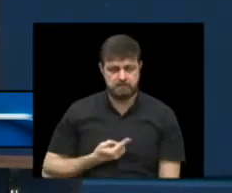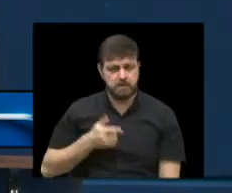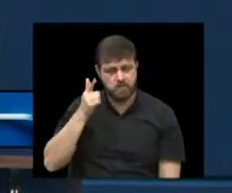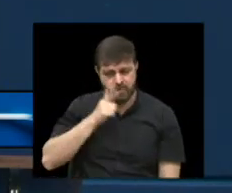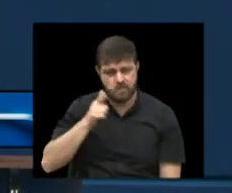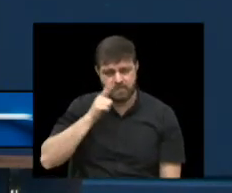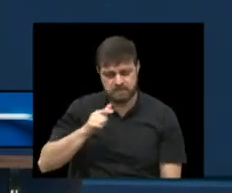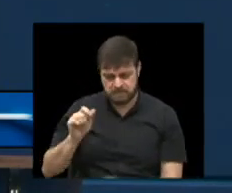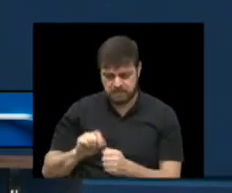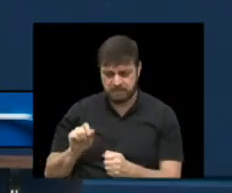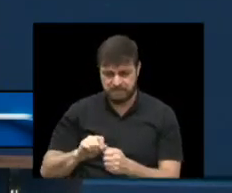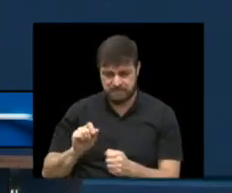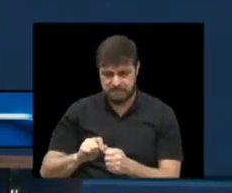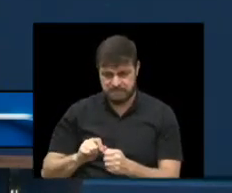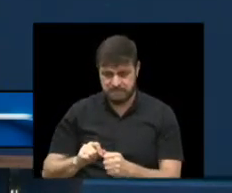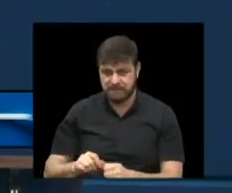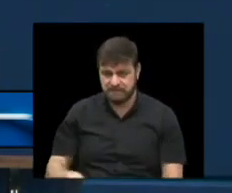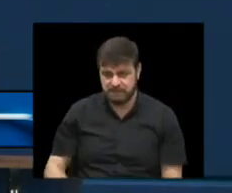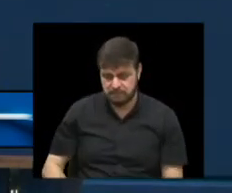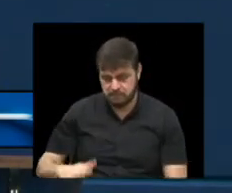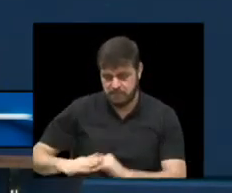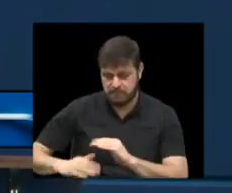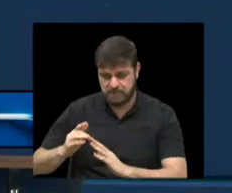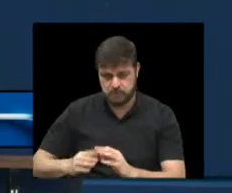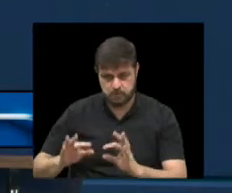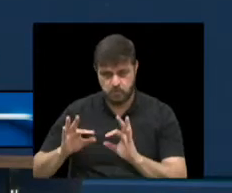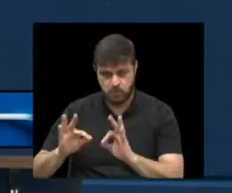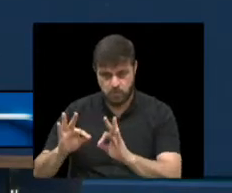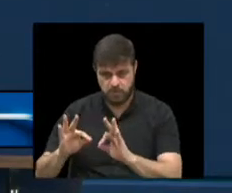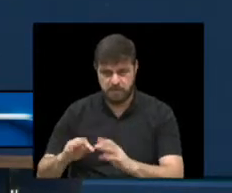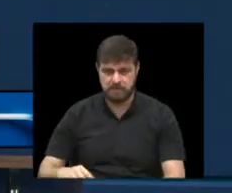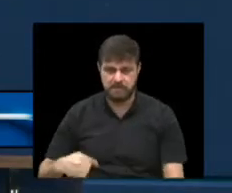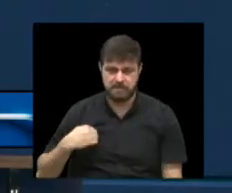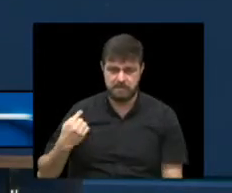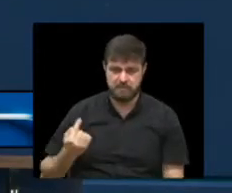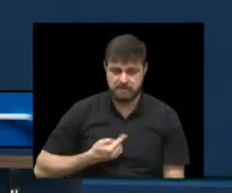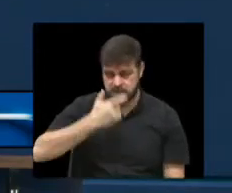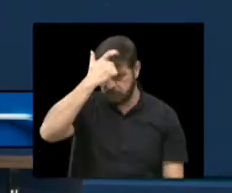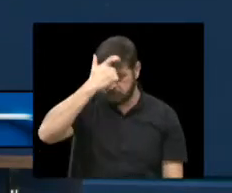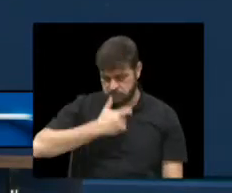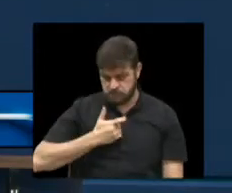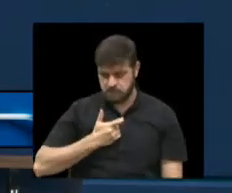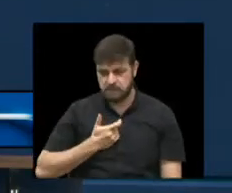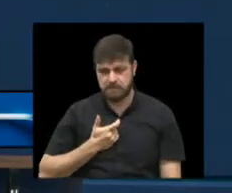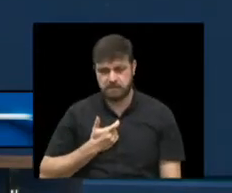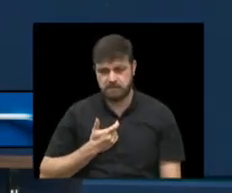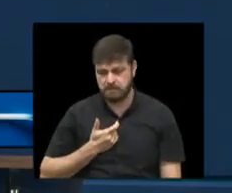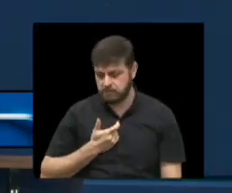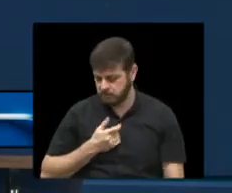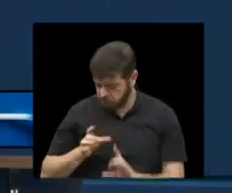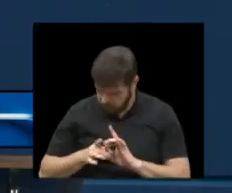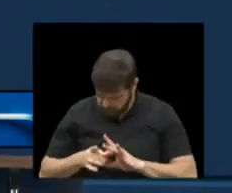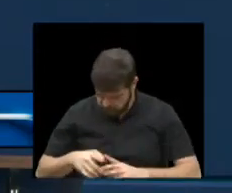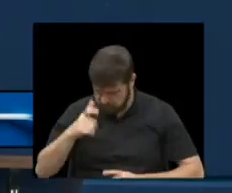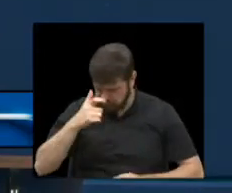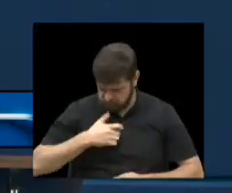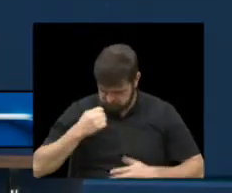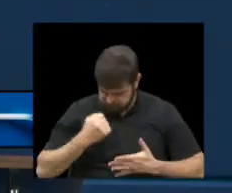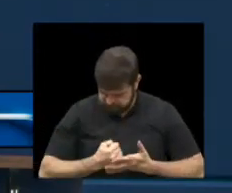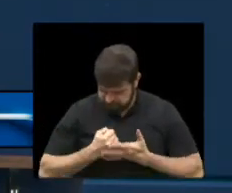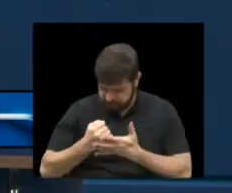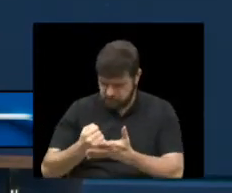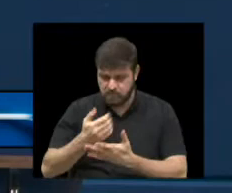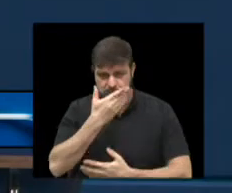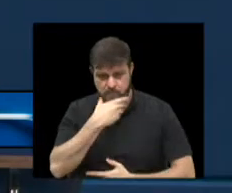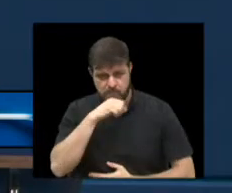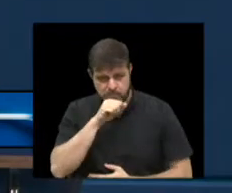de construir pela frente, mas, mais uma vez, me coloco à inteira disposição de todos os